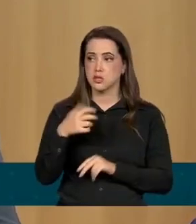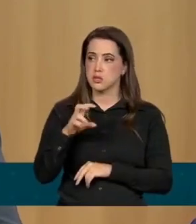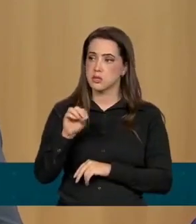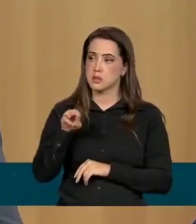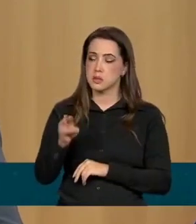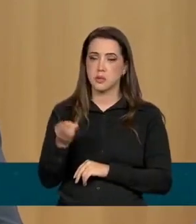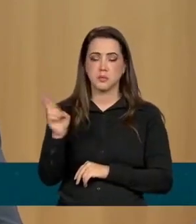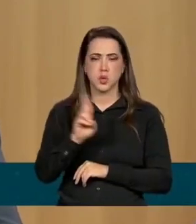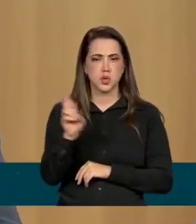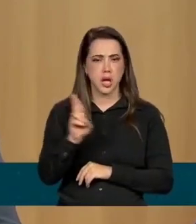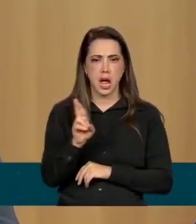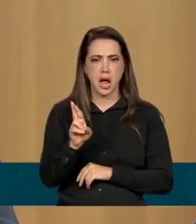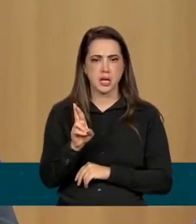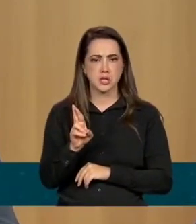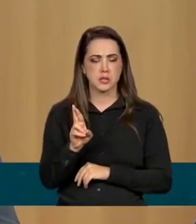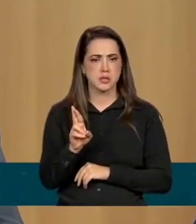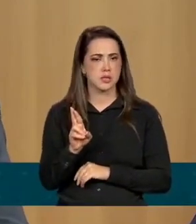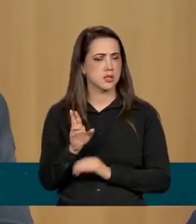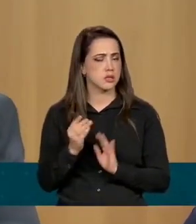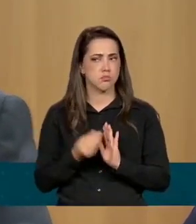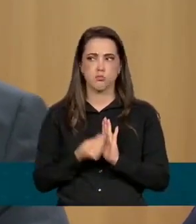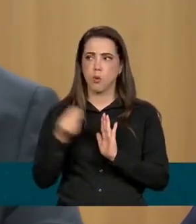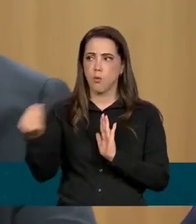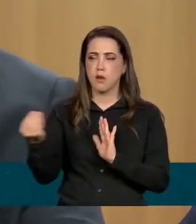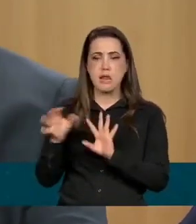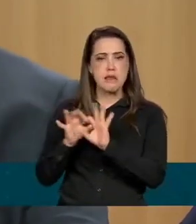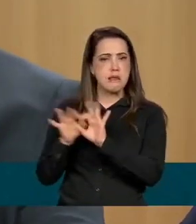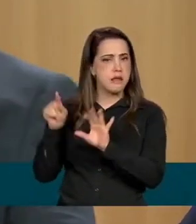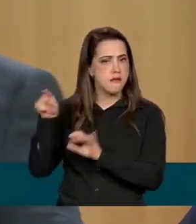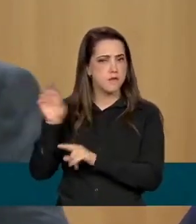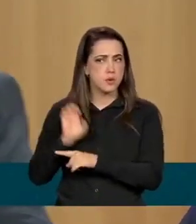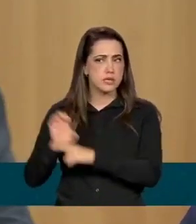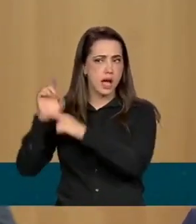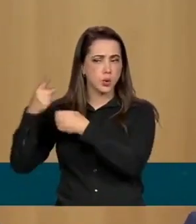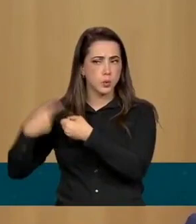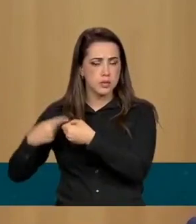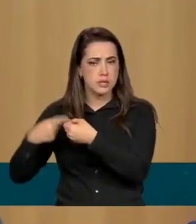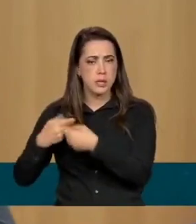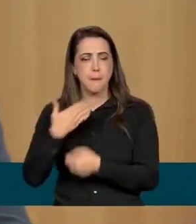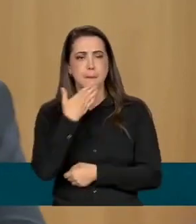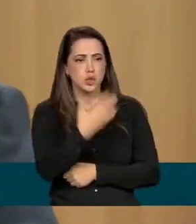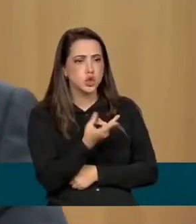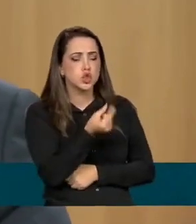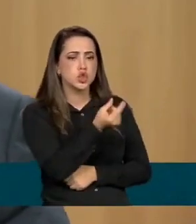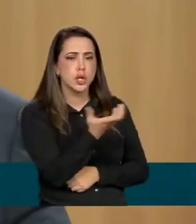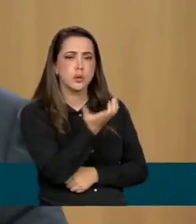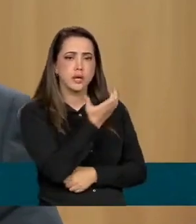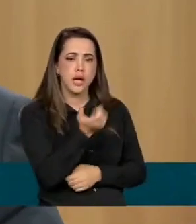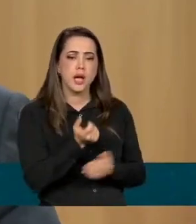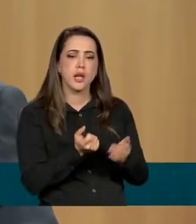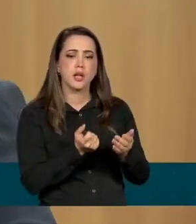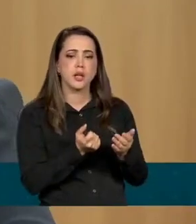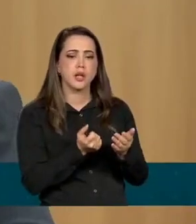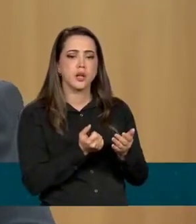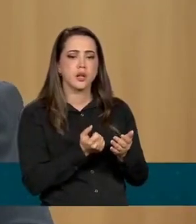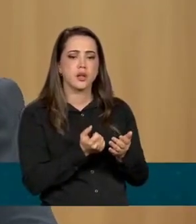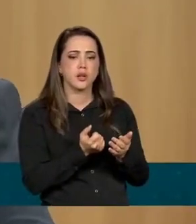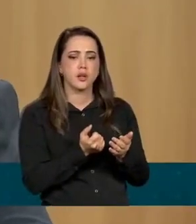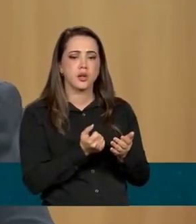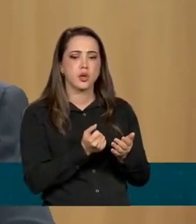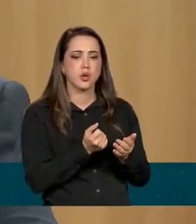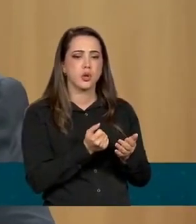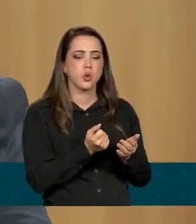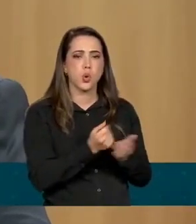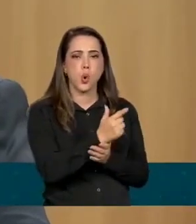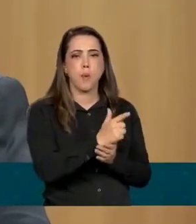de restrição. Ou seja, se o estado ou o município nos pedir dinheiro para colocar o pórtico,